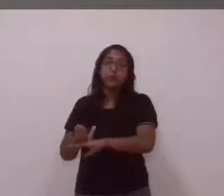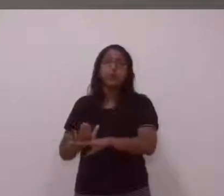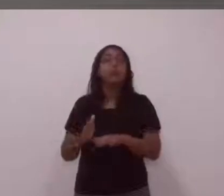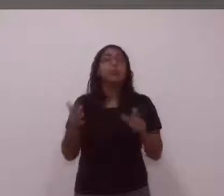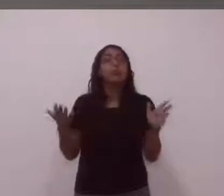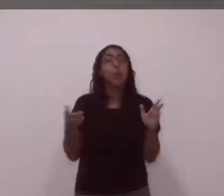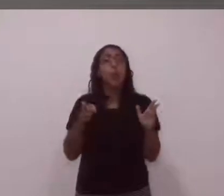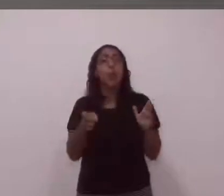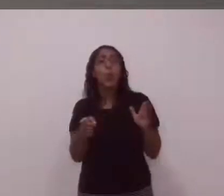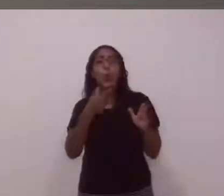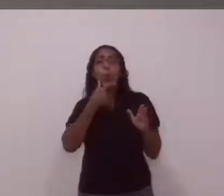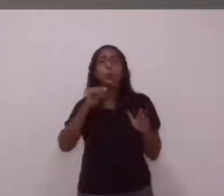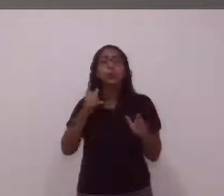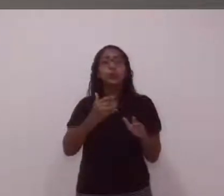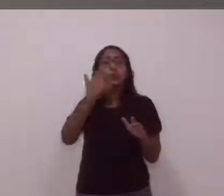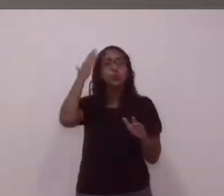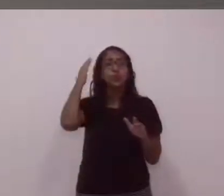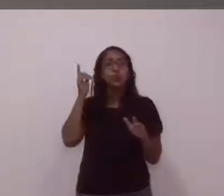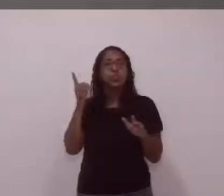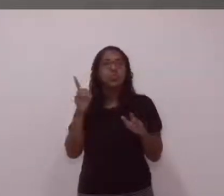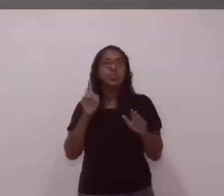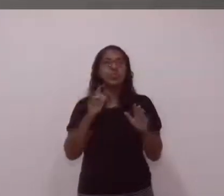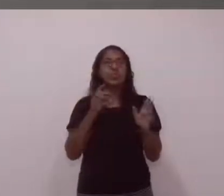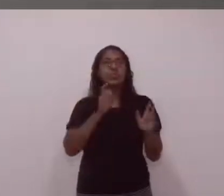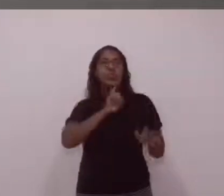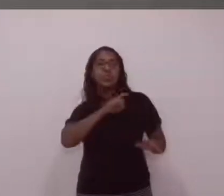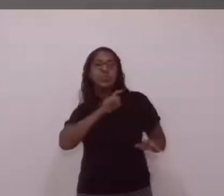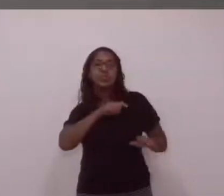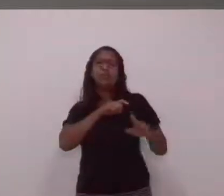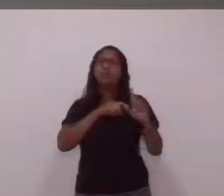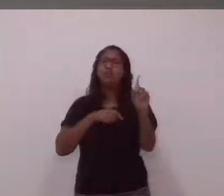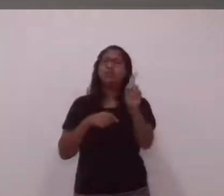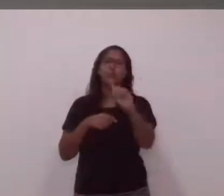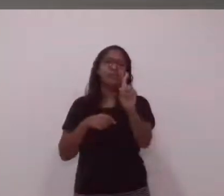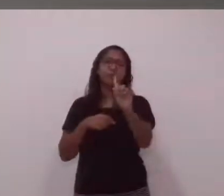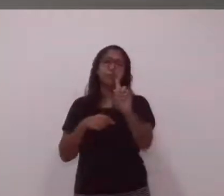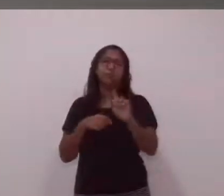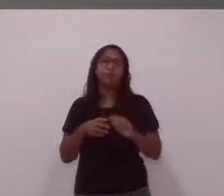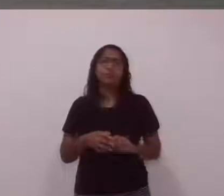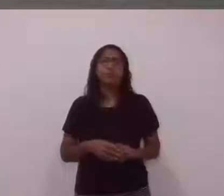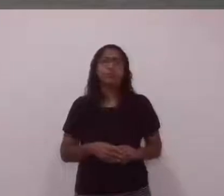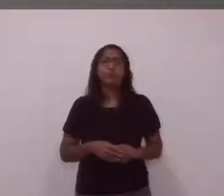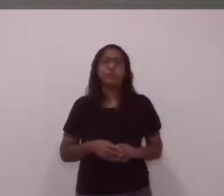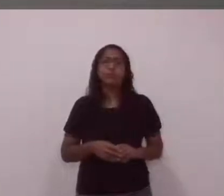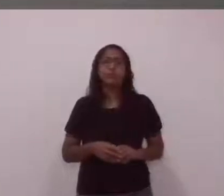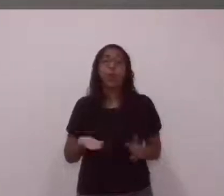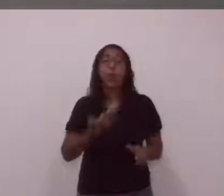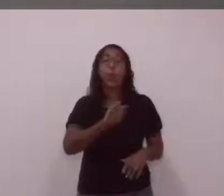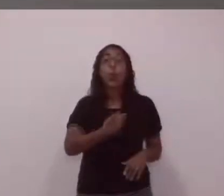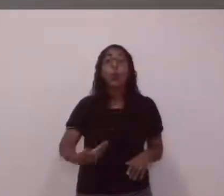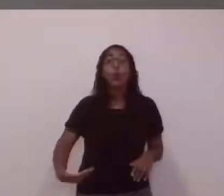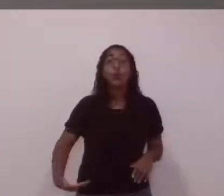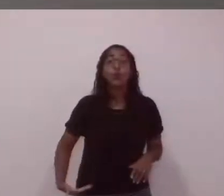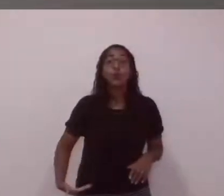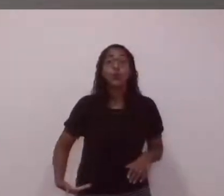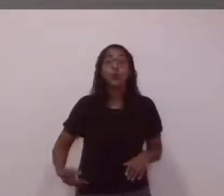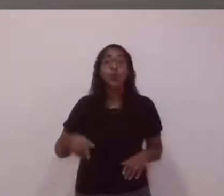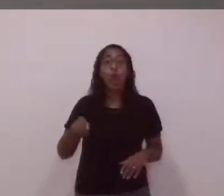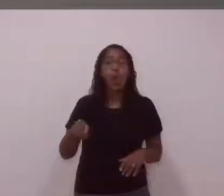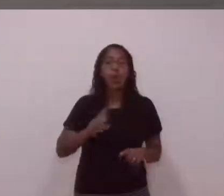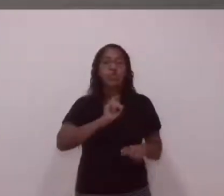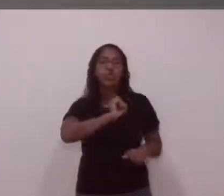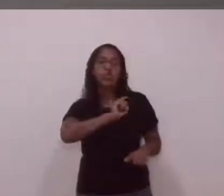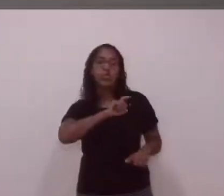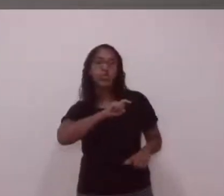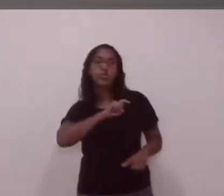má fé do prefeito eu não vou falar por efeito não onde houve má fé do governo Marcos Ferraz não houve